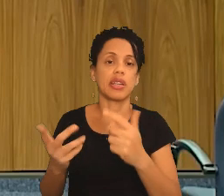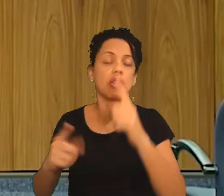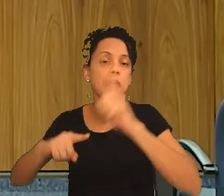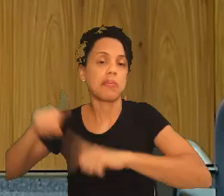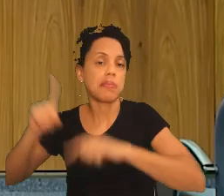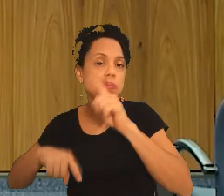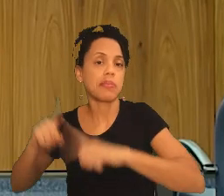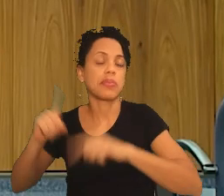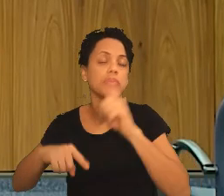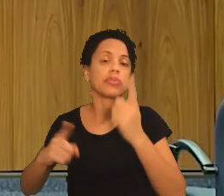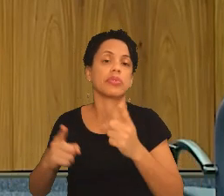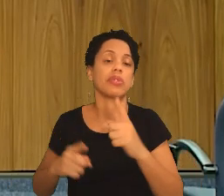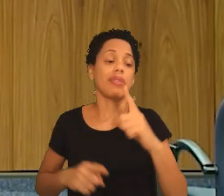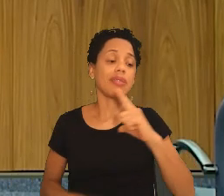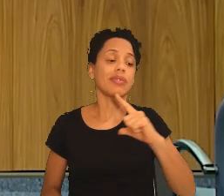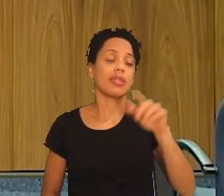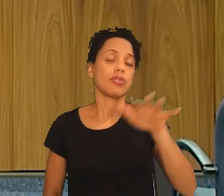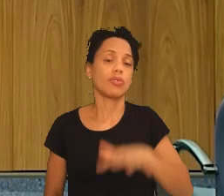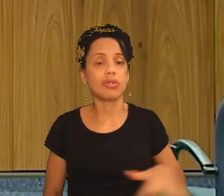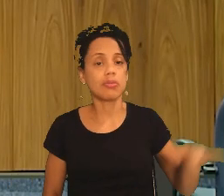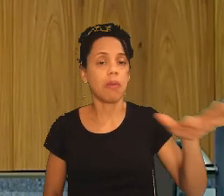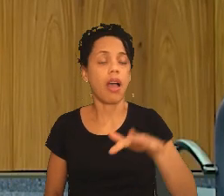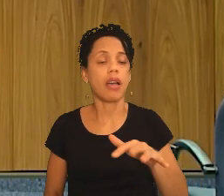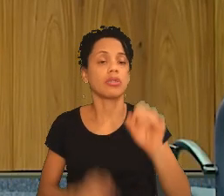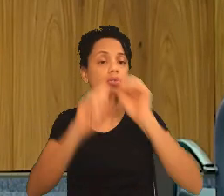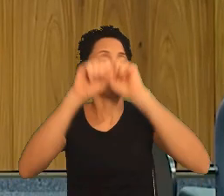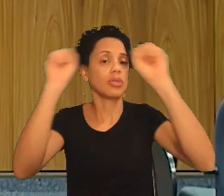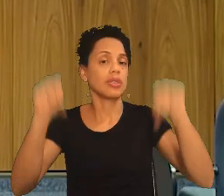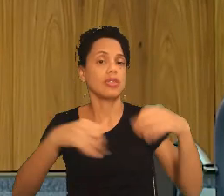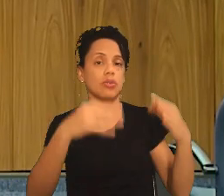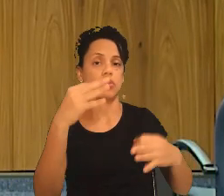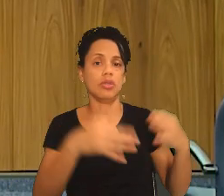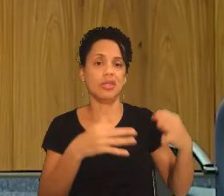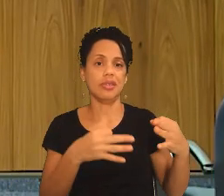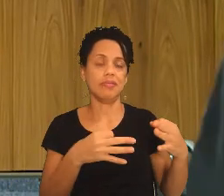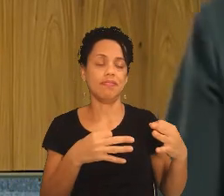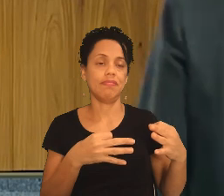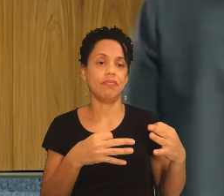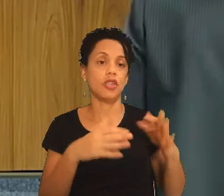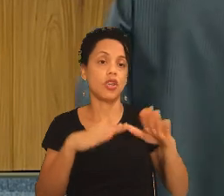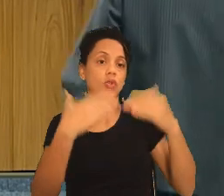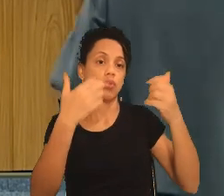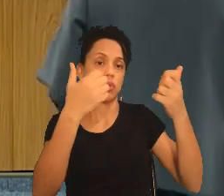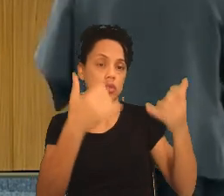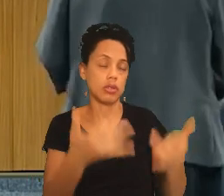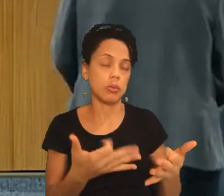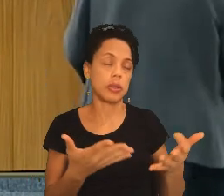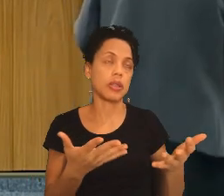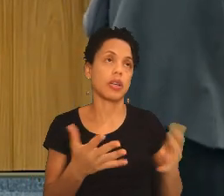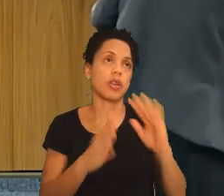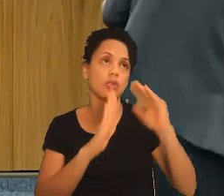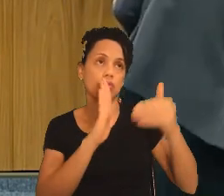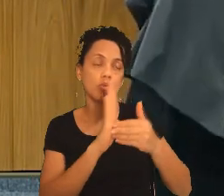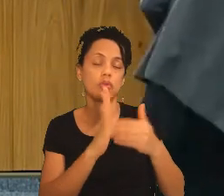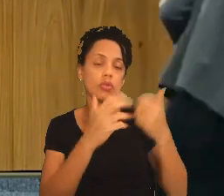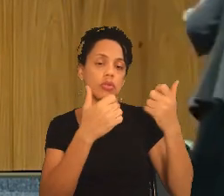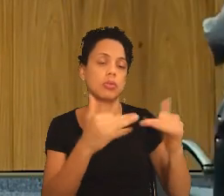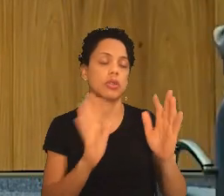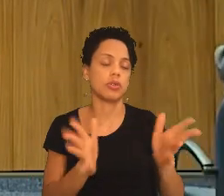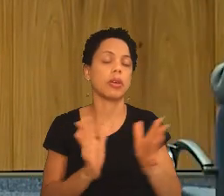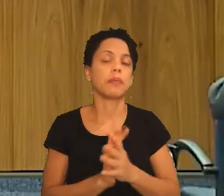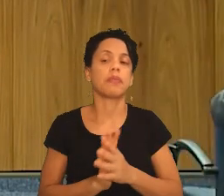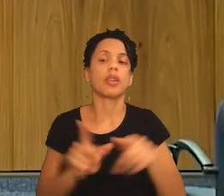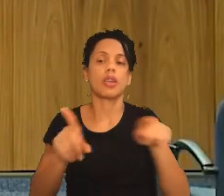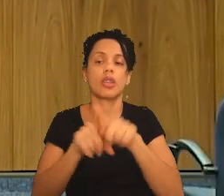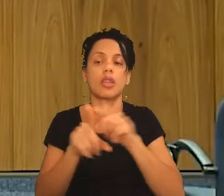outras visões e outras maneiras de lidar com tanto com aquele aparato e com aquele instrumento, como